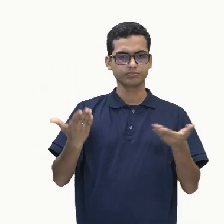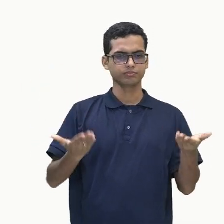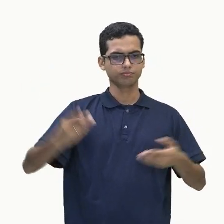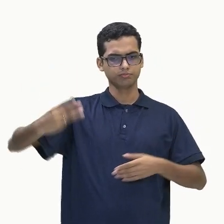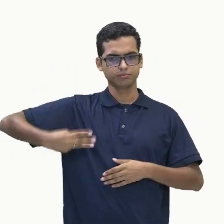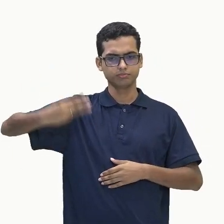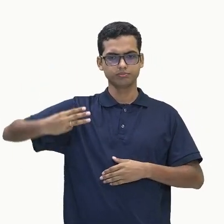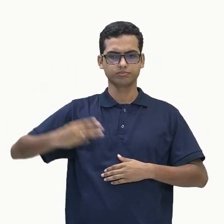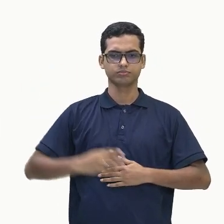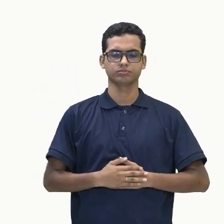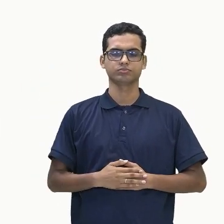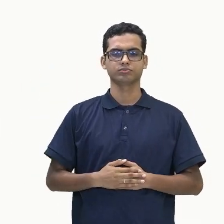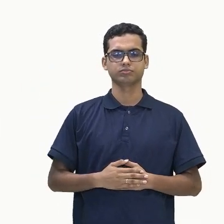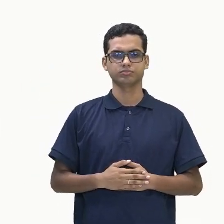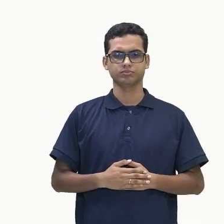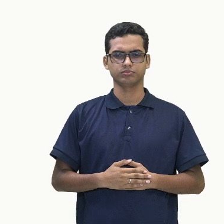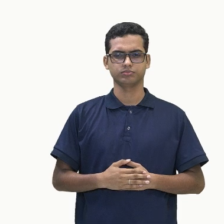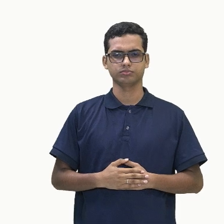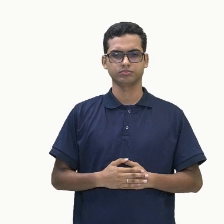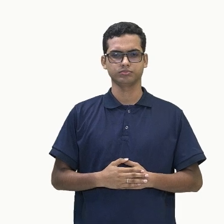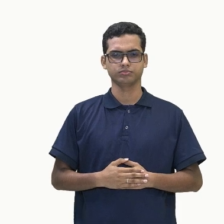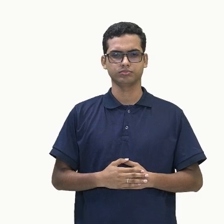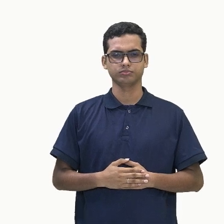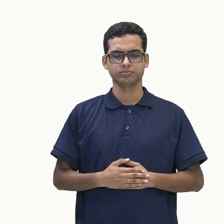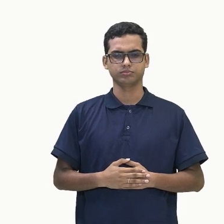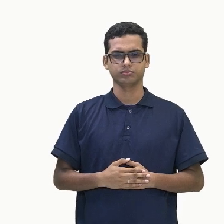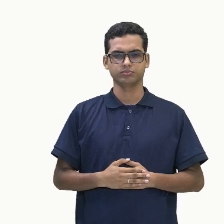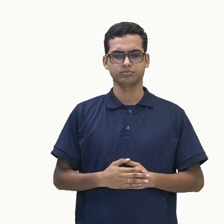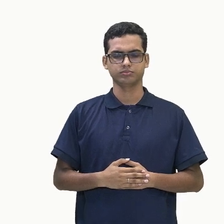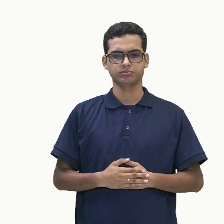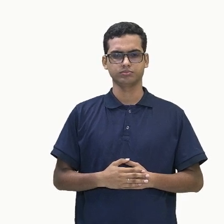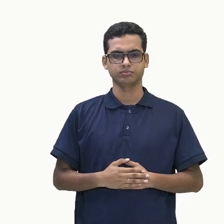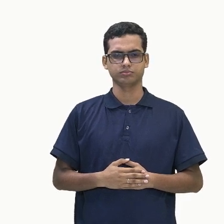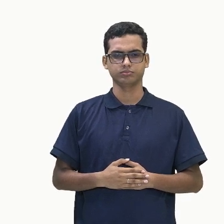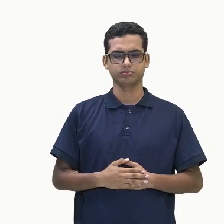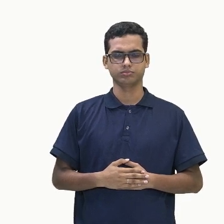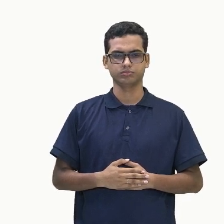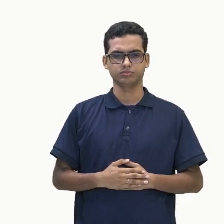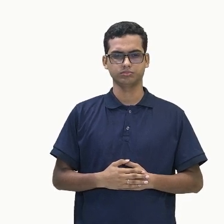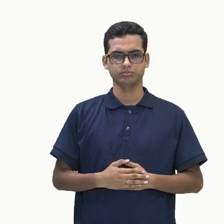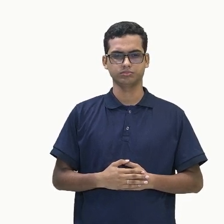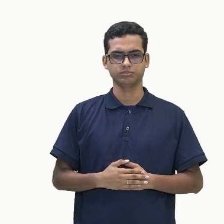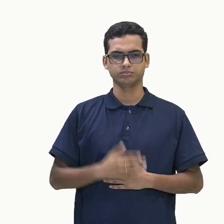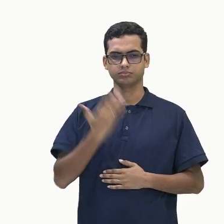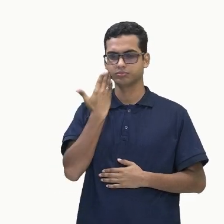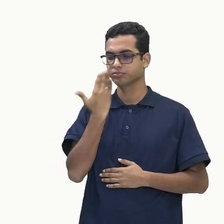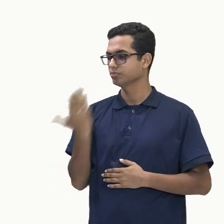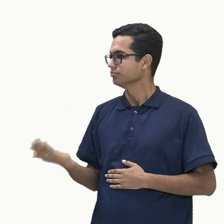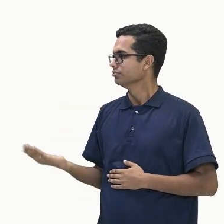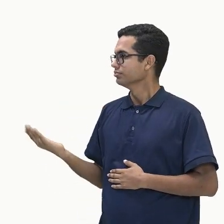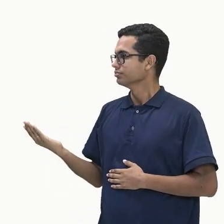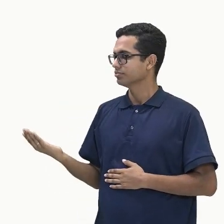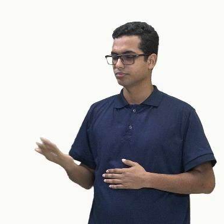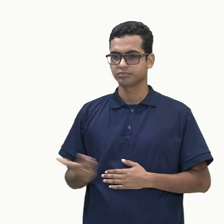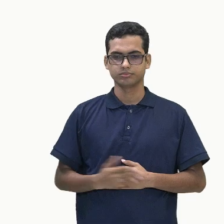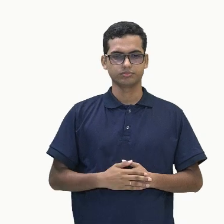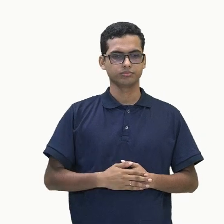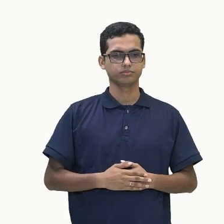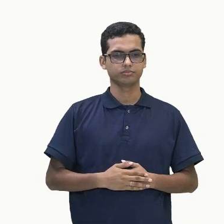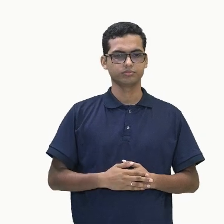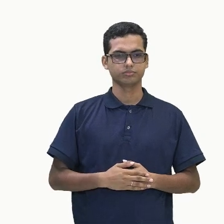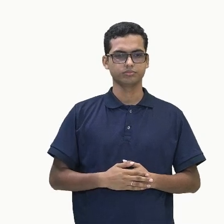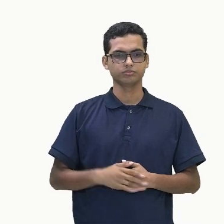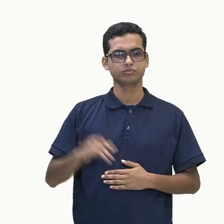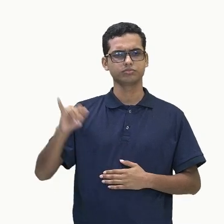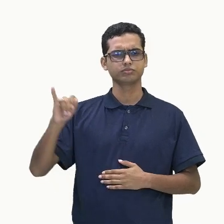She playing the piano. Is she playing the piano? É como se fosse o de lá do Sam, aqui, da Sam que nós vimos,